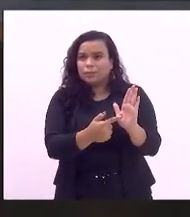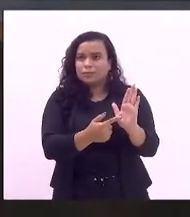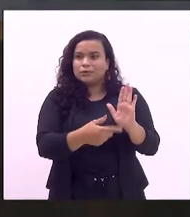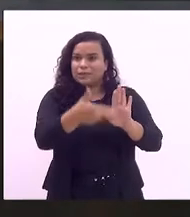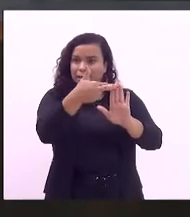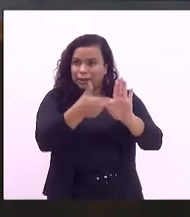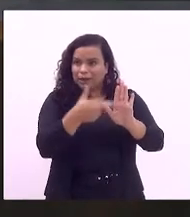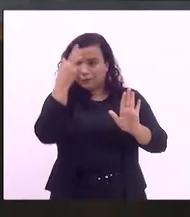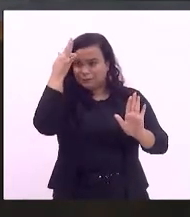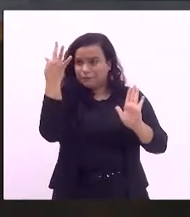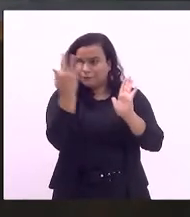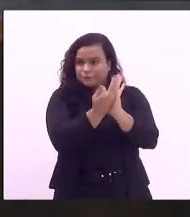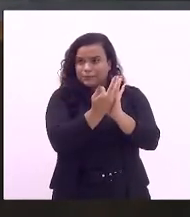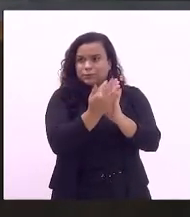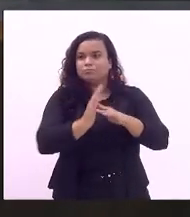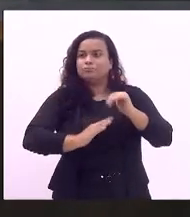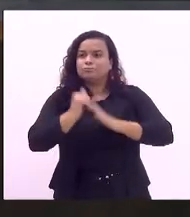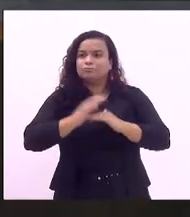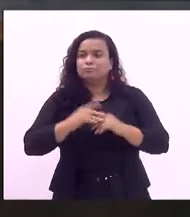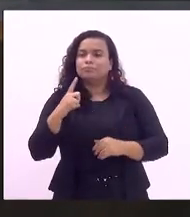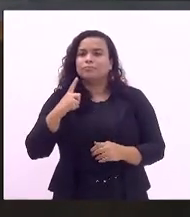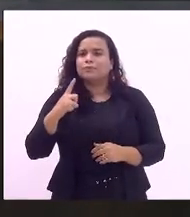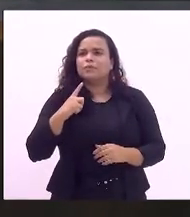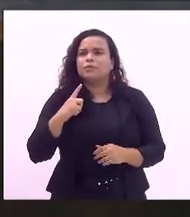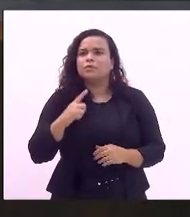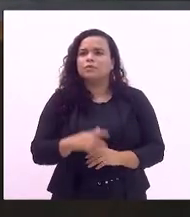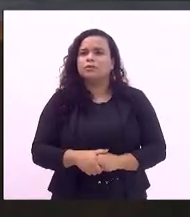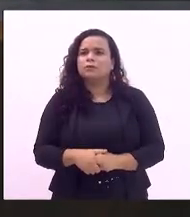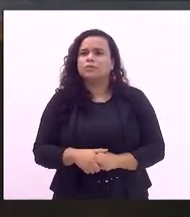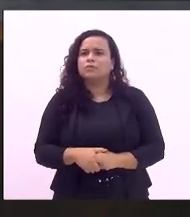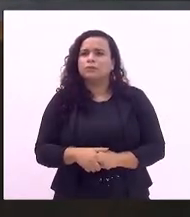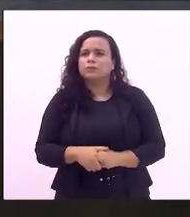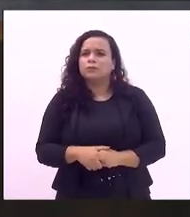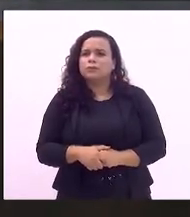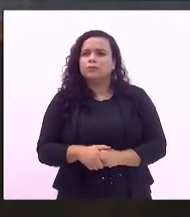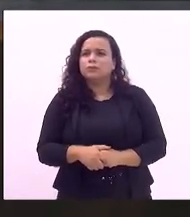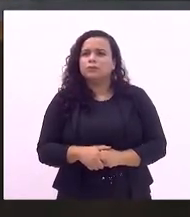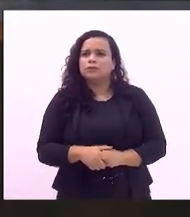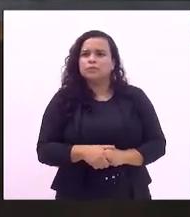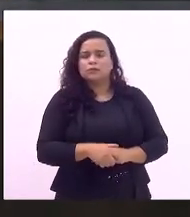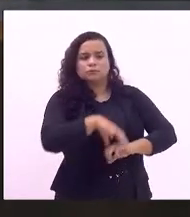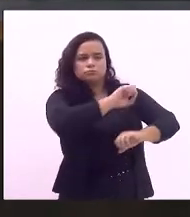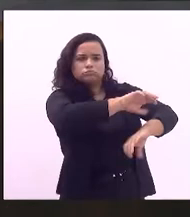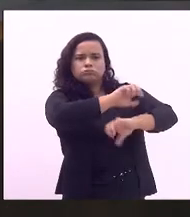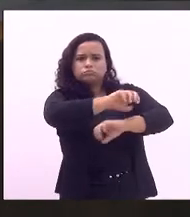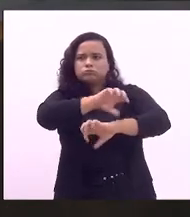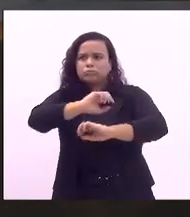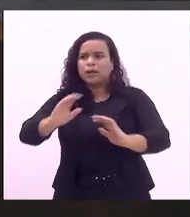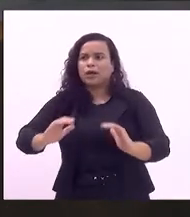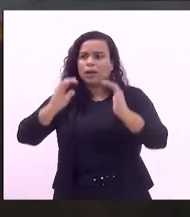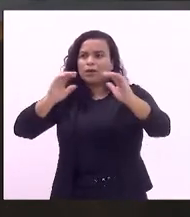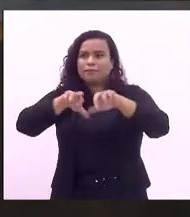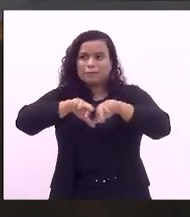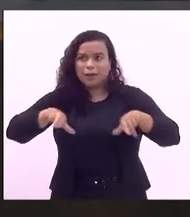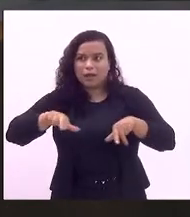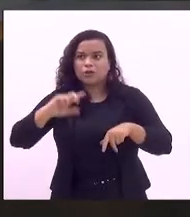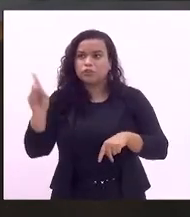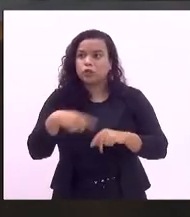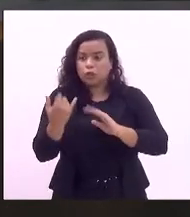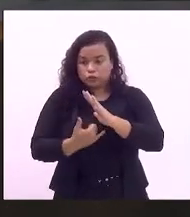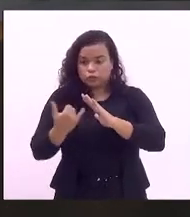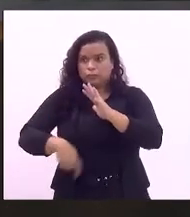fé e prática e é para muitas autoridades tanto da nossa